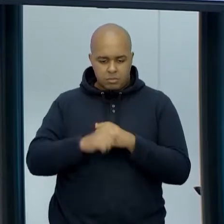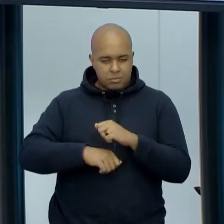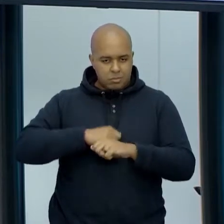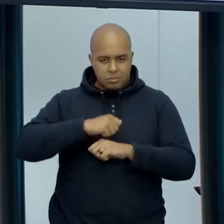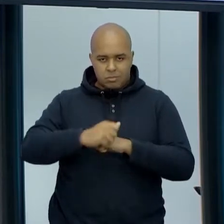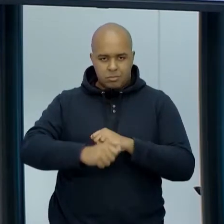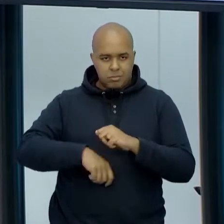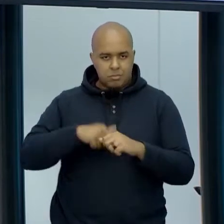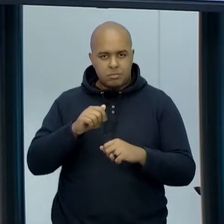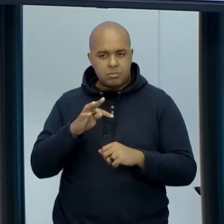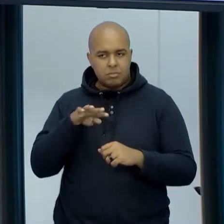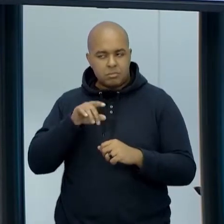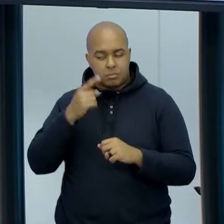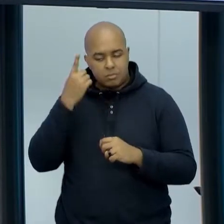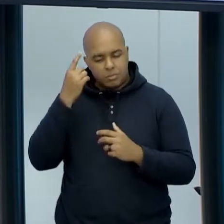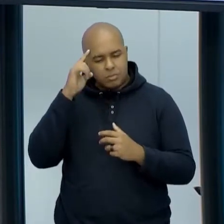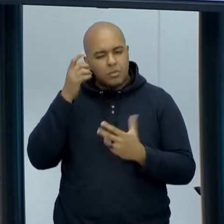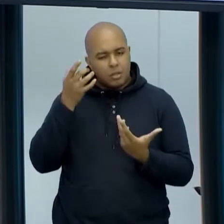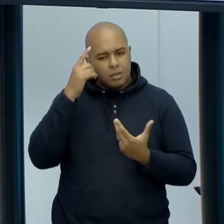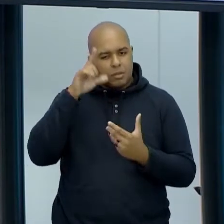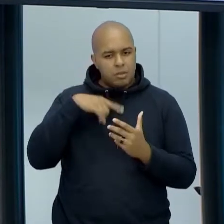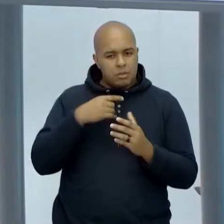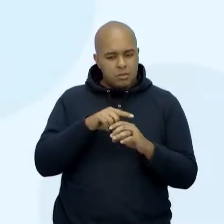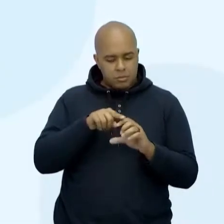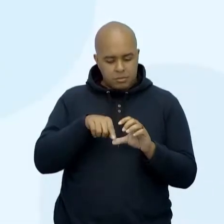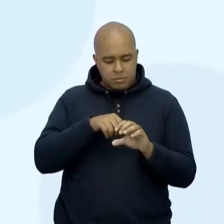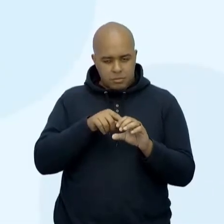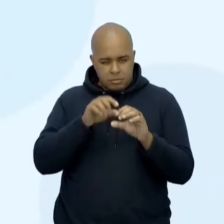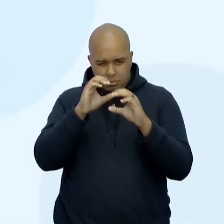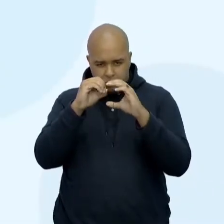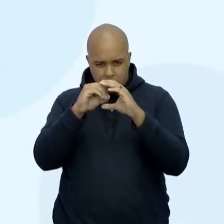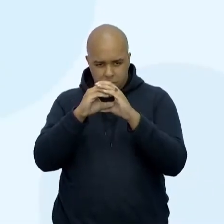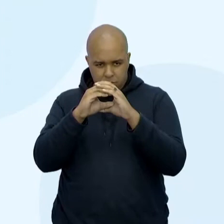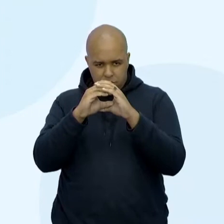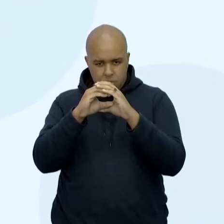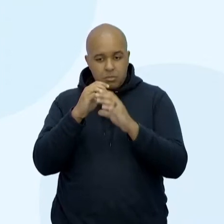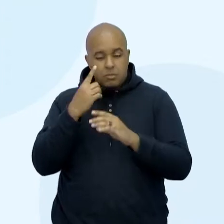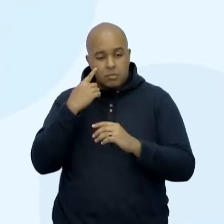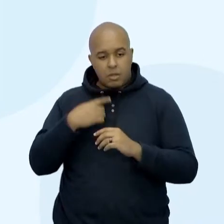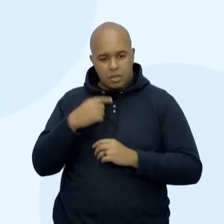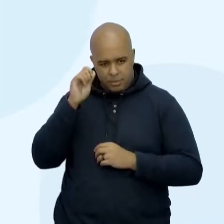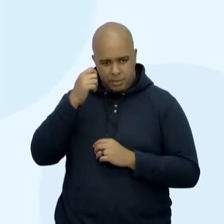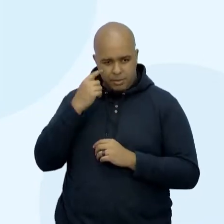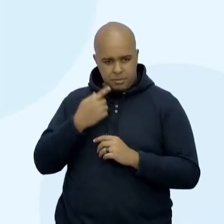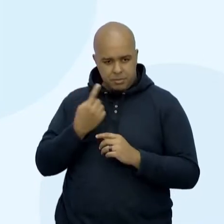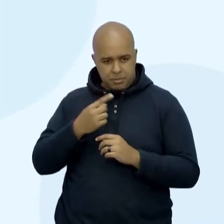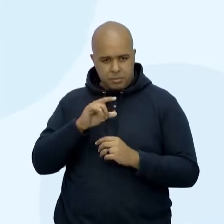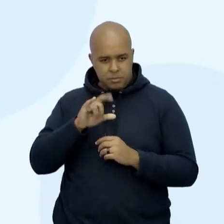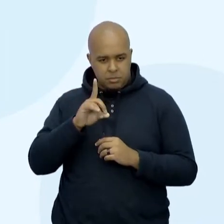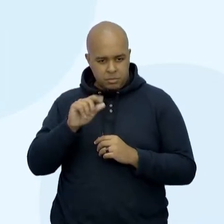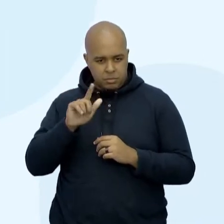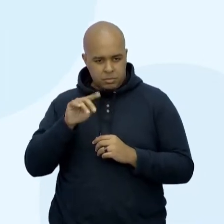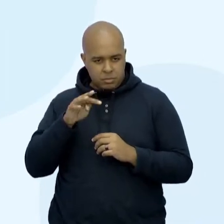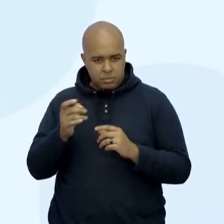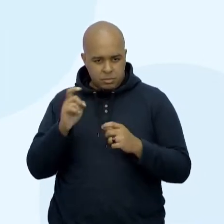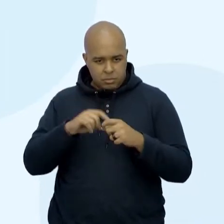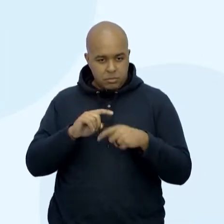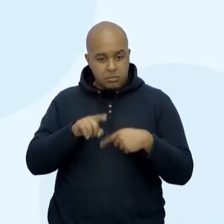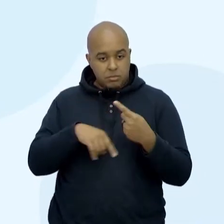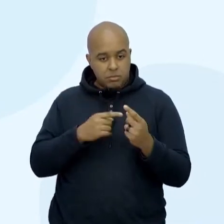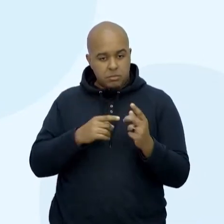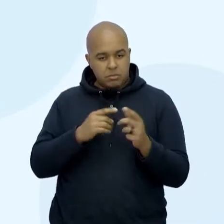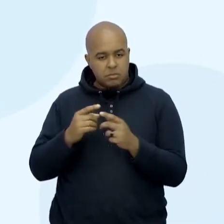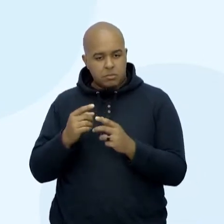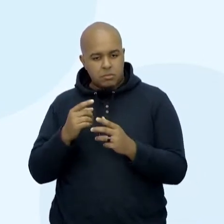dividir. Então ele imaginou que existe uma partícula, tipo essa bolinha que está aqui, né? Que nem o Dalton depois retomou,